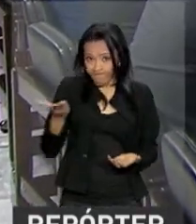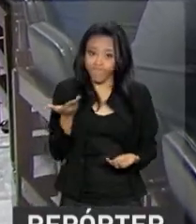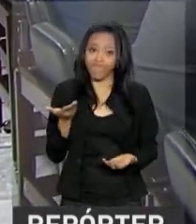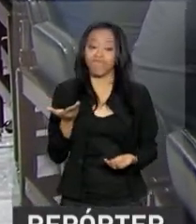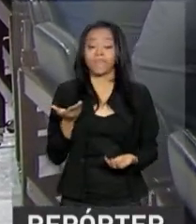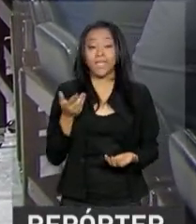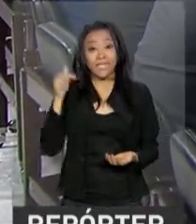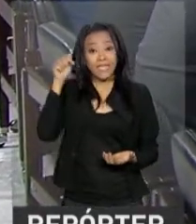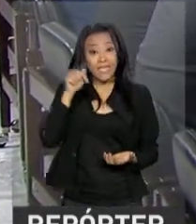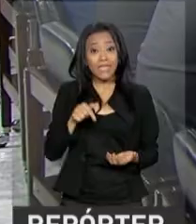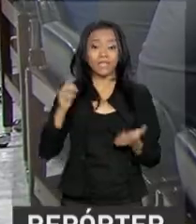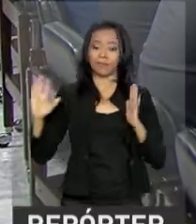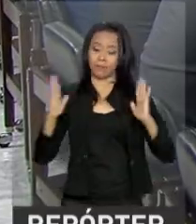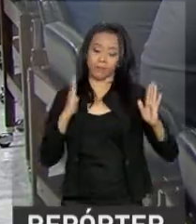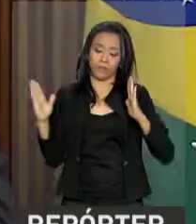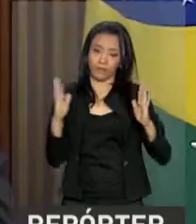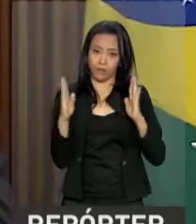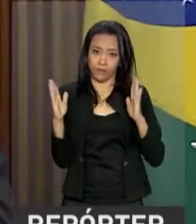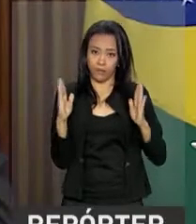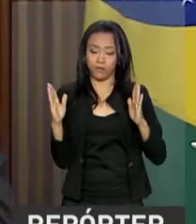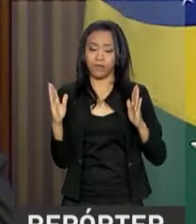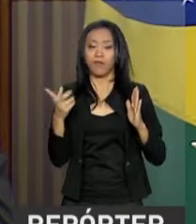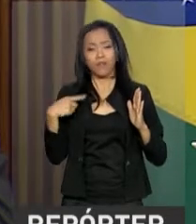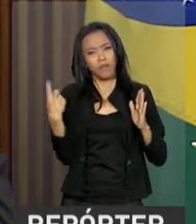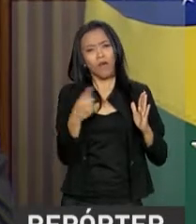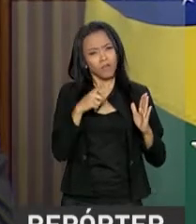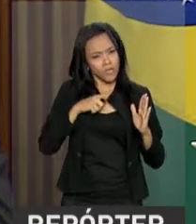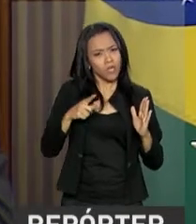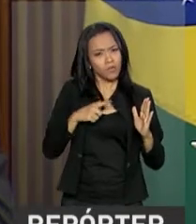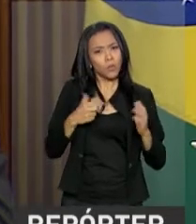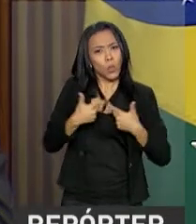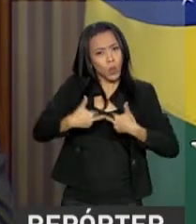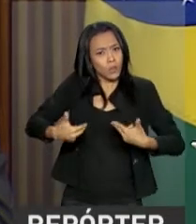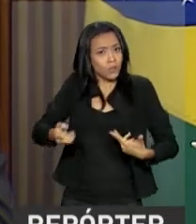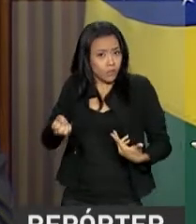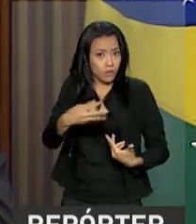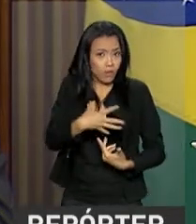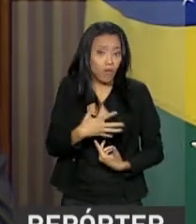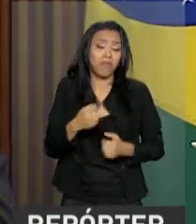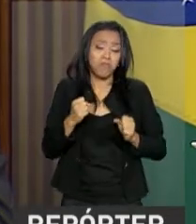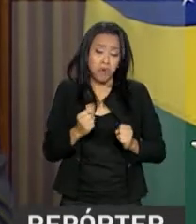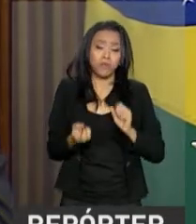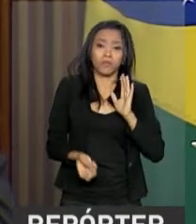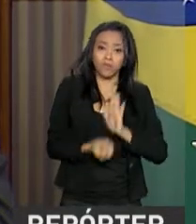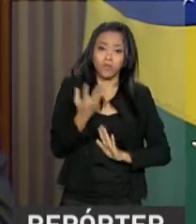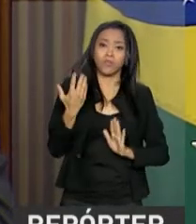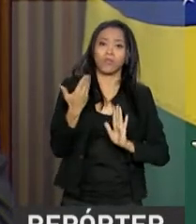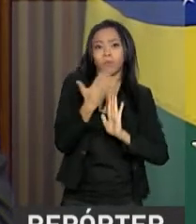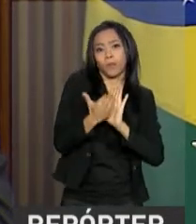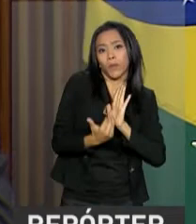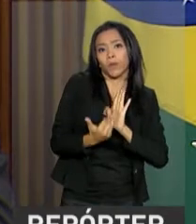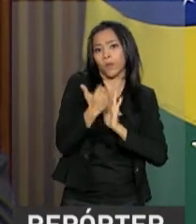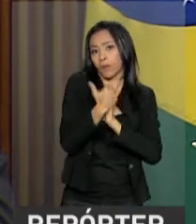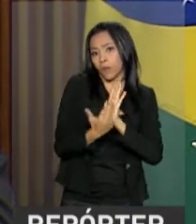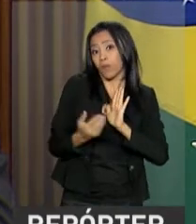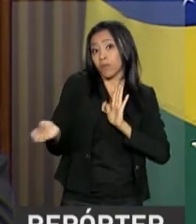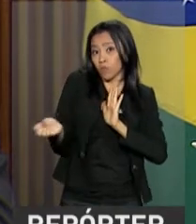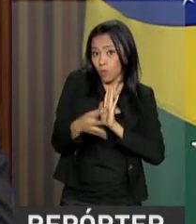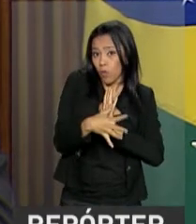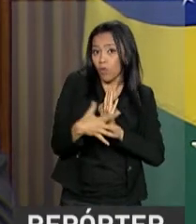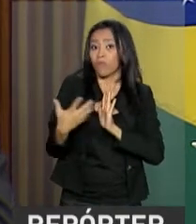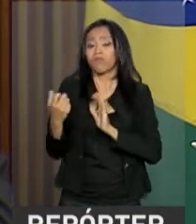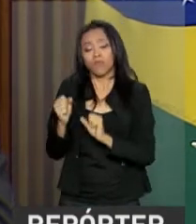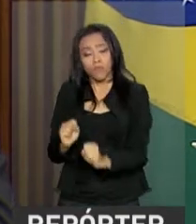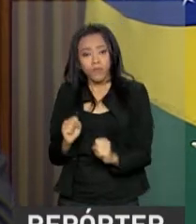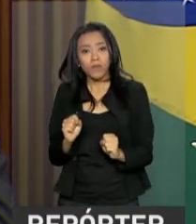nesse período nós teremos coisas novas pode haver programas órgãos eventos novos porque afinal